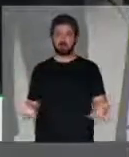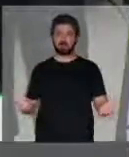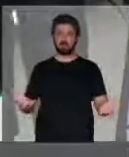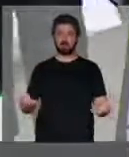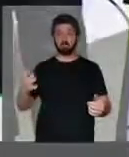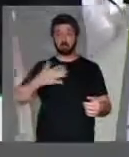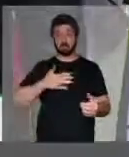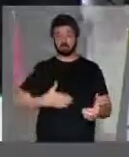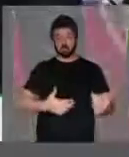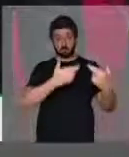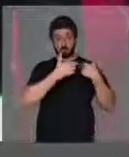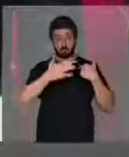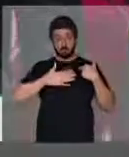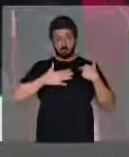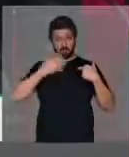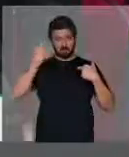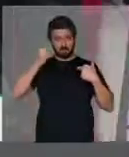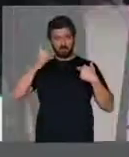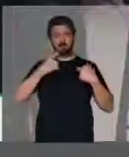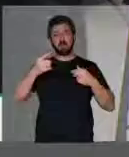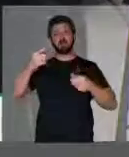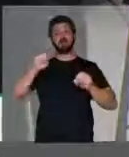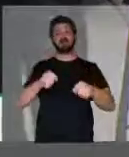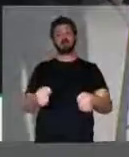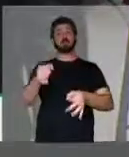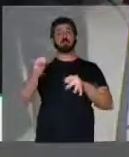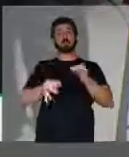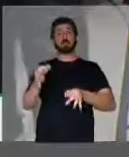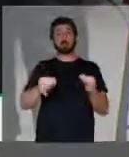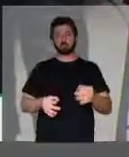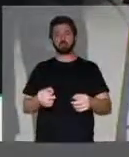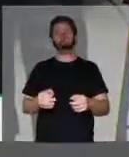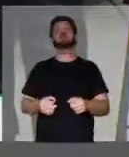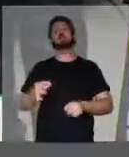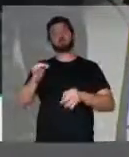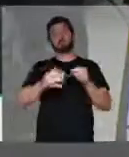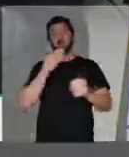O meu mandato é para defender a justiça. Justiça para o padre Amaro.